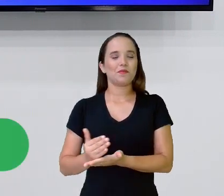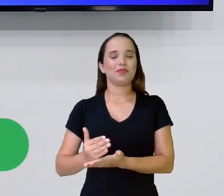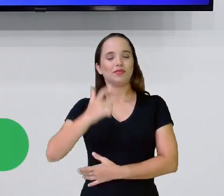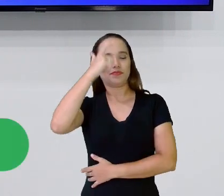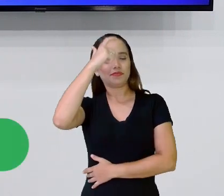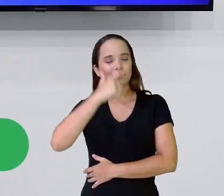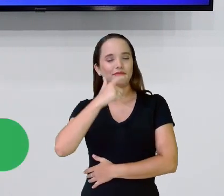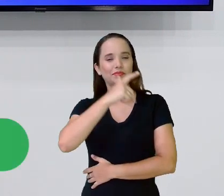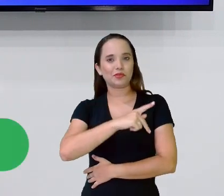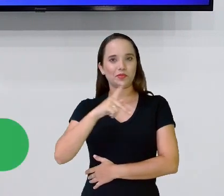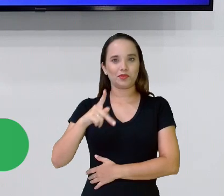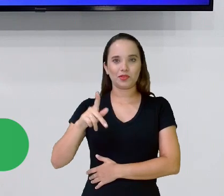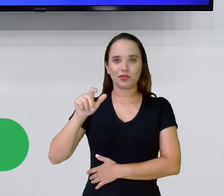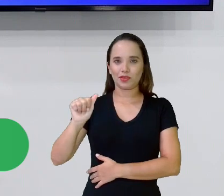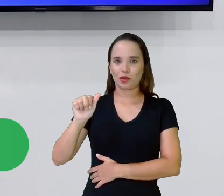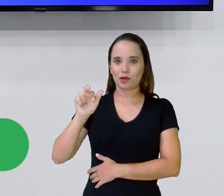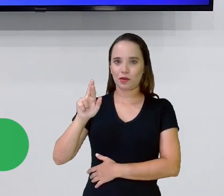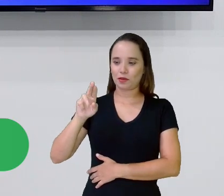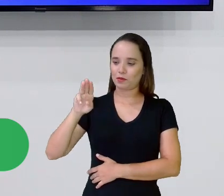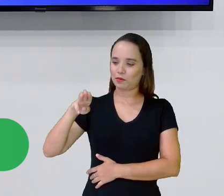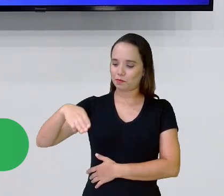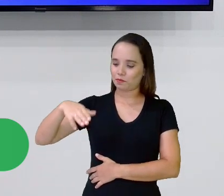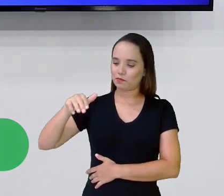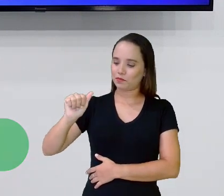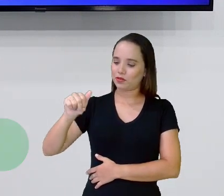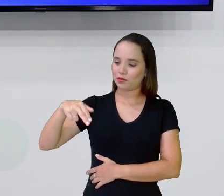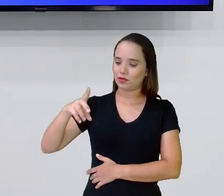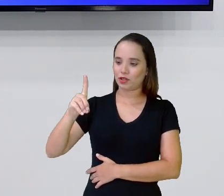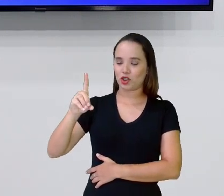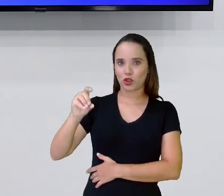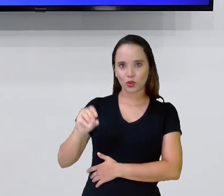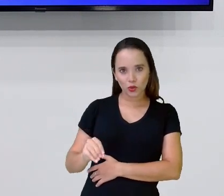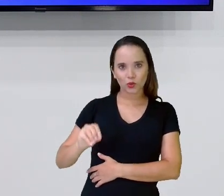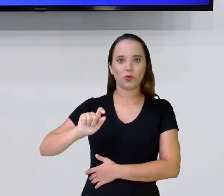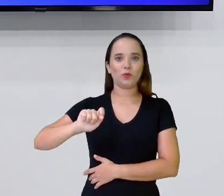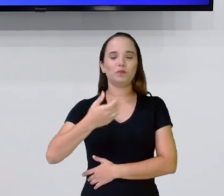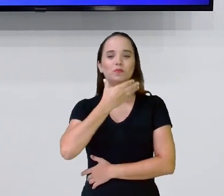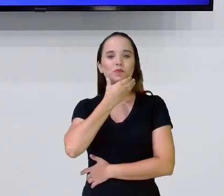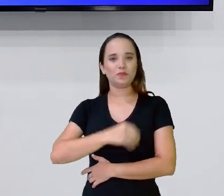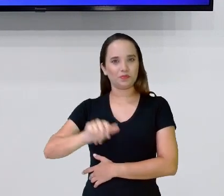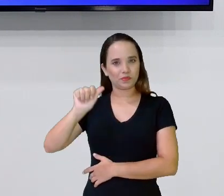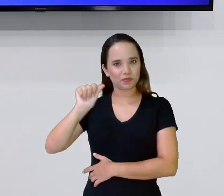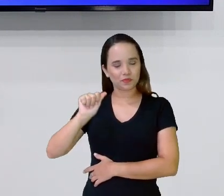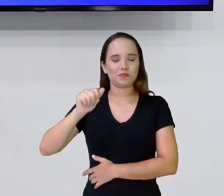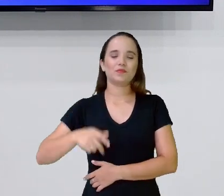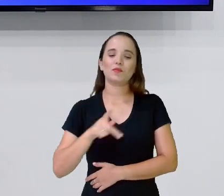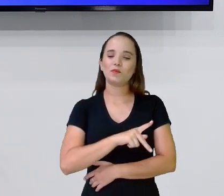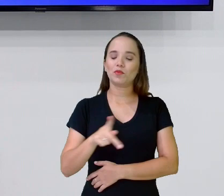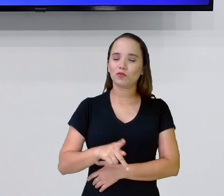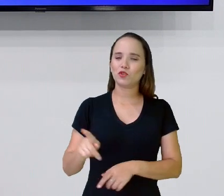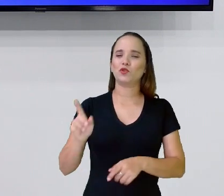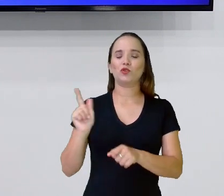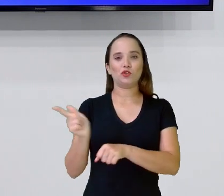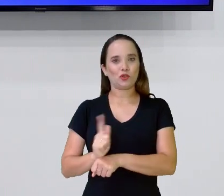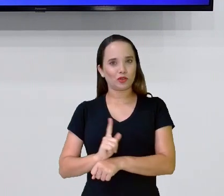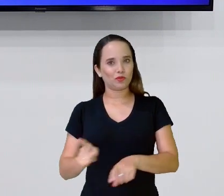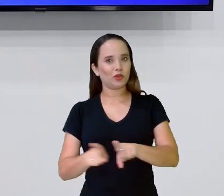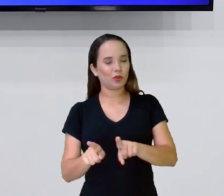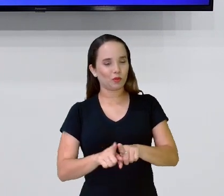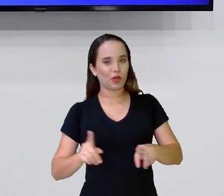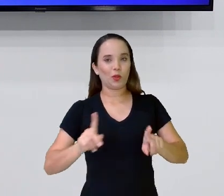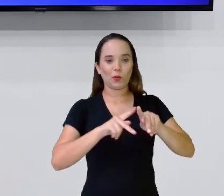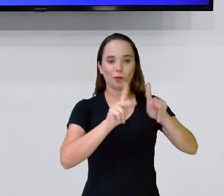sou o professor Armando Pérez, sou professor de Geografia, fui professor também de Projeto de Vida,